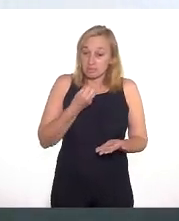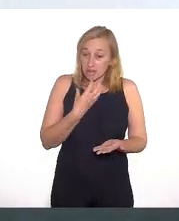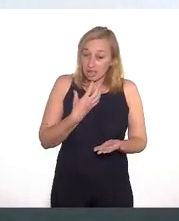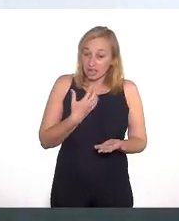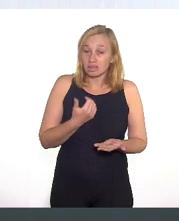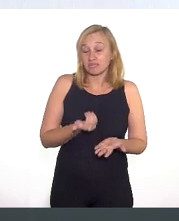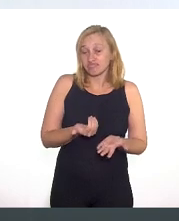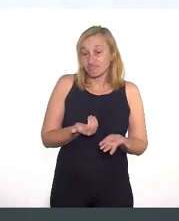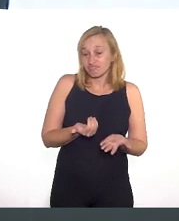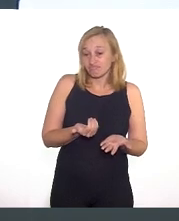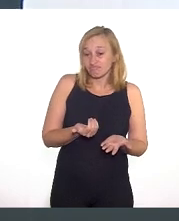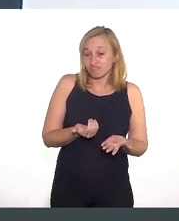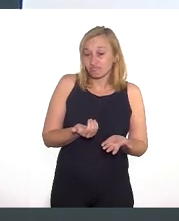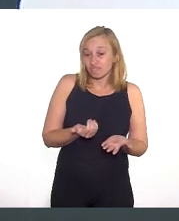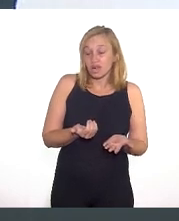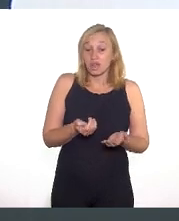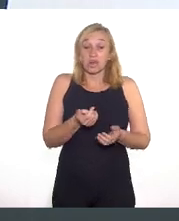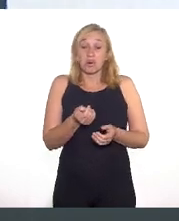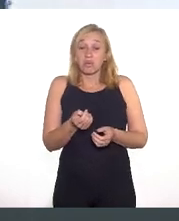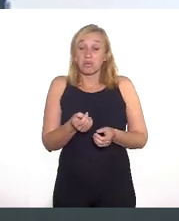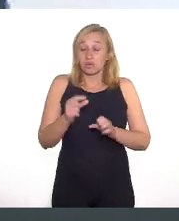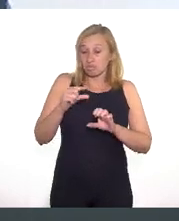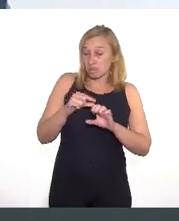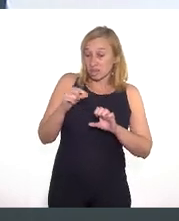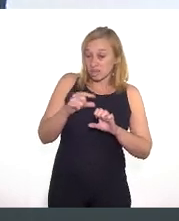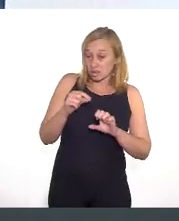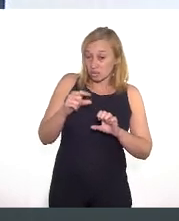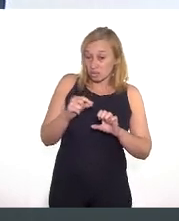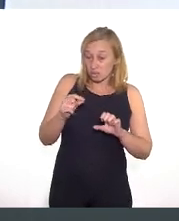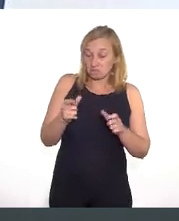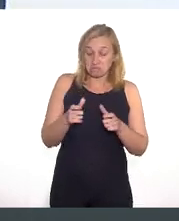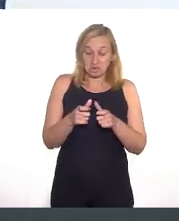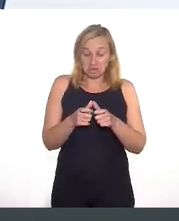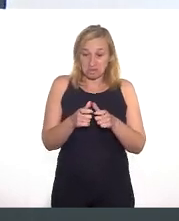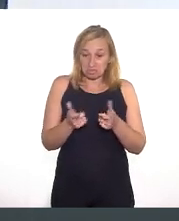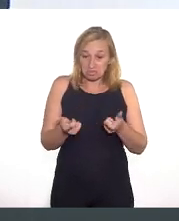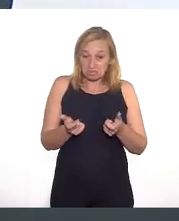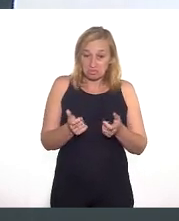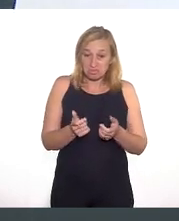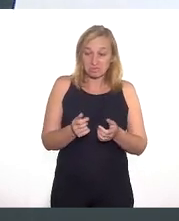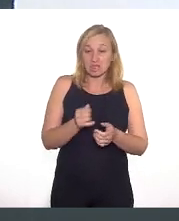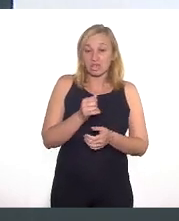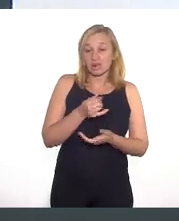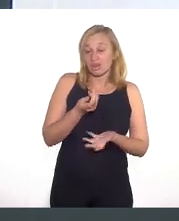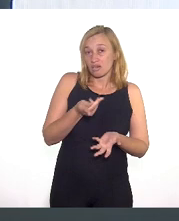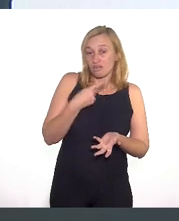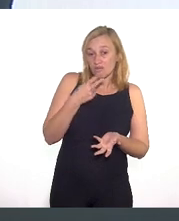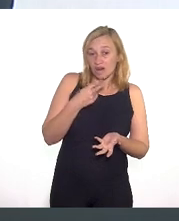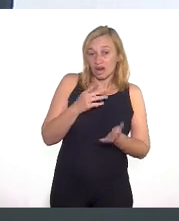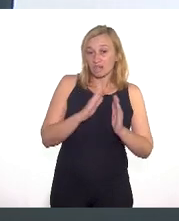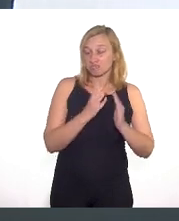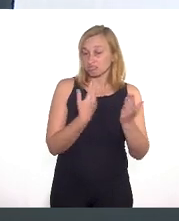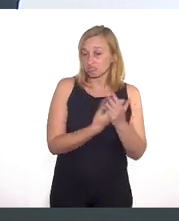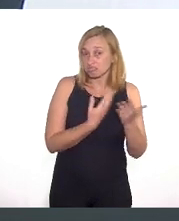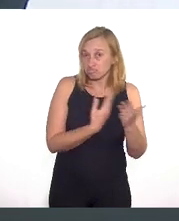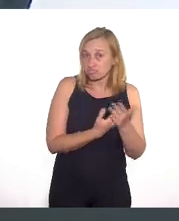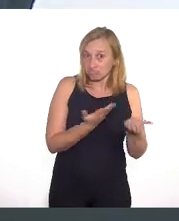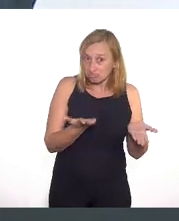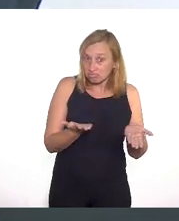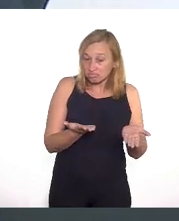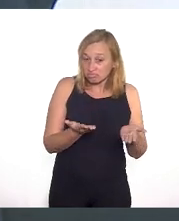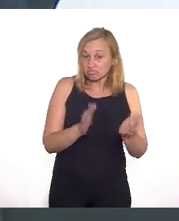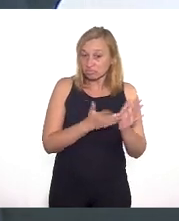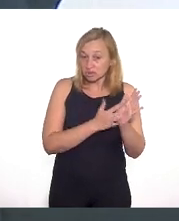como autônomo ou mesmo como pequeno microempreendedor. A gente tem um exemplo aqui das escolas do samba, né,